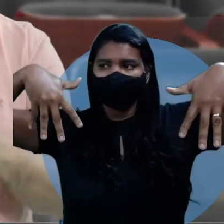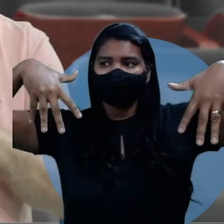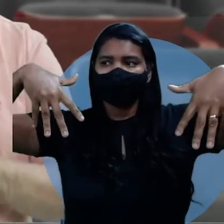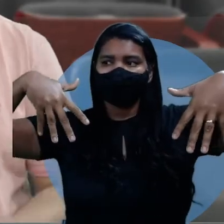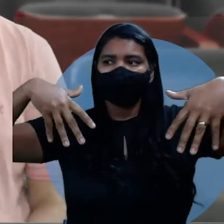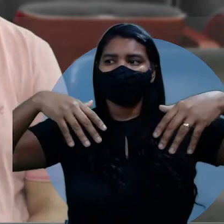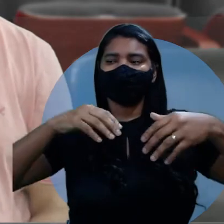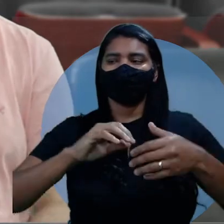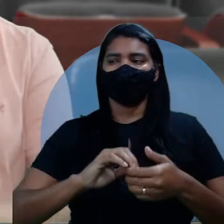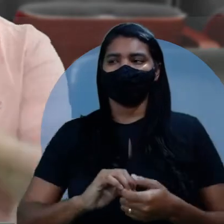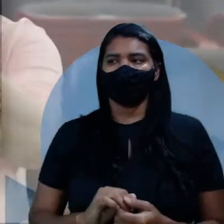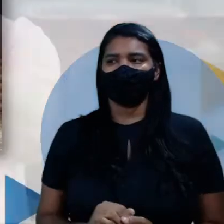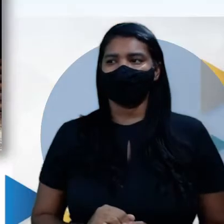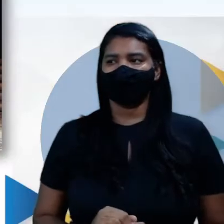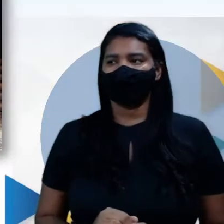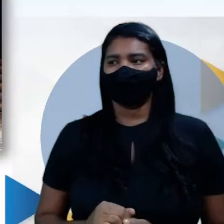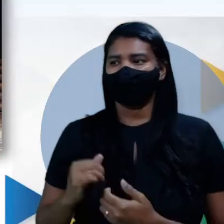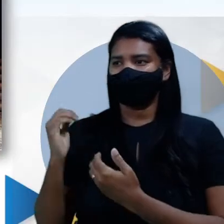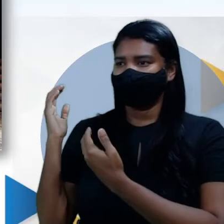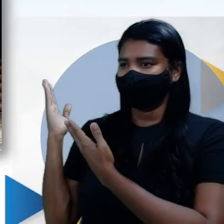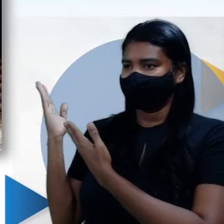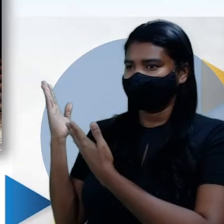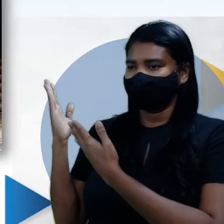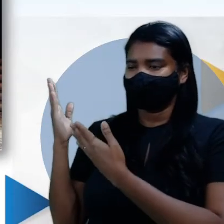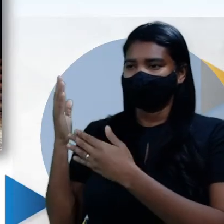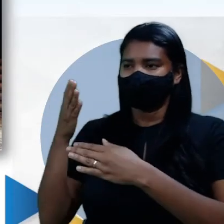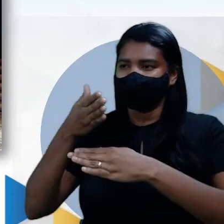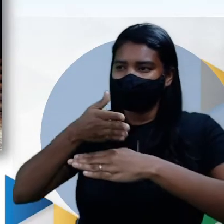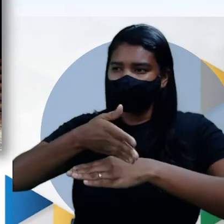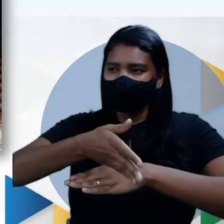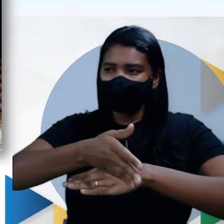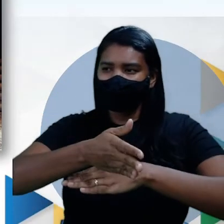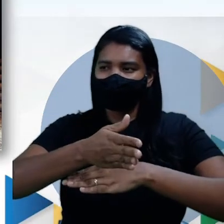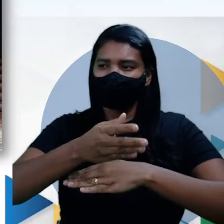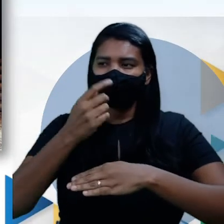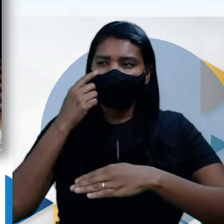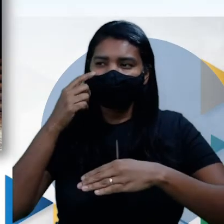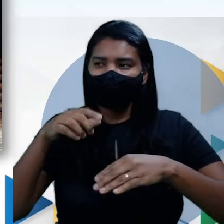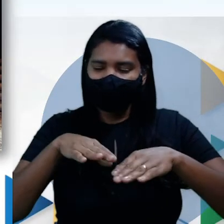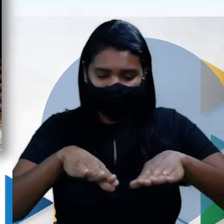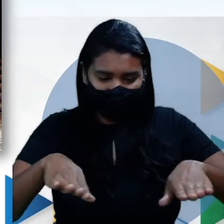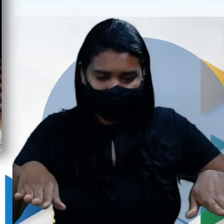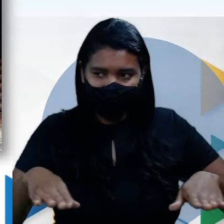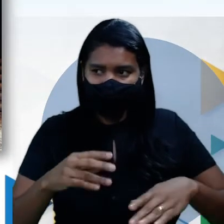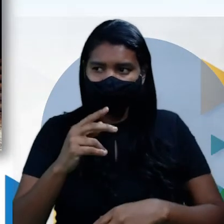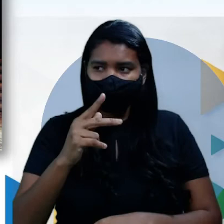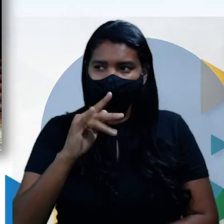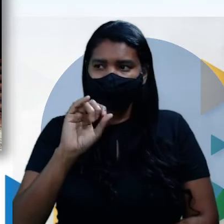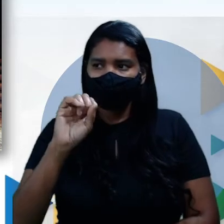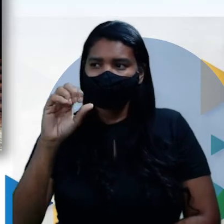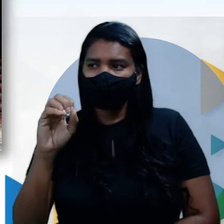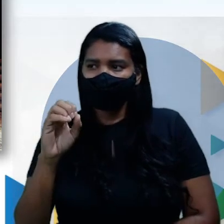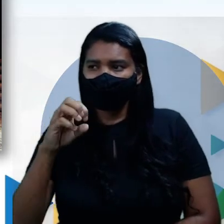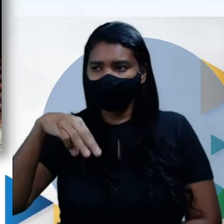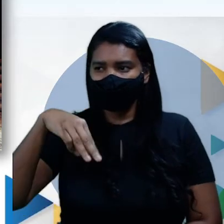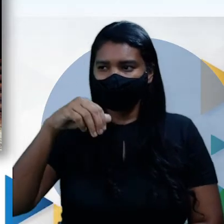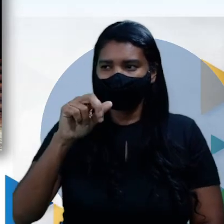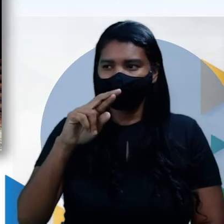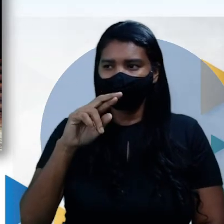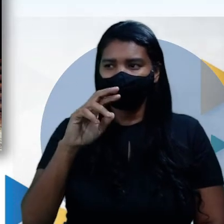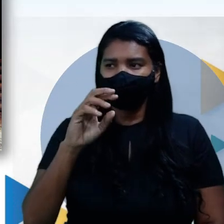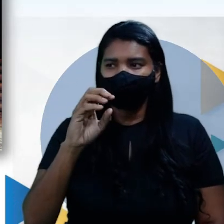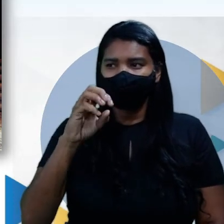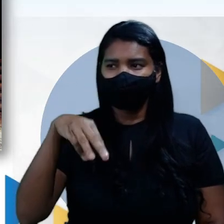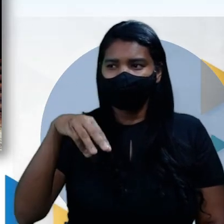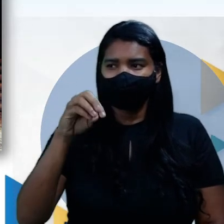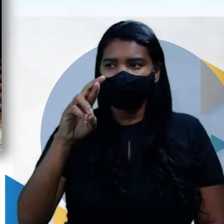Né? Tá aí a entrada linda, né, professor? O hall de entrada, por favor. Olha aí o mármore. Lindo, lindo, lindo, belíssimo. Eu ainda cheguei na infância aí